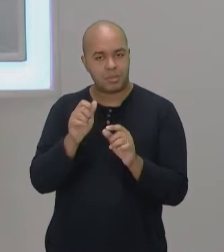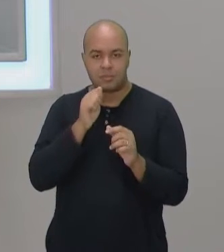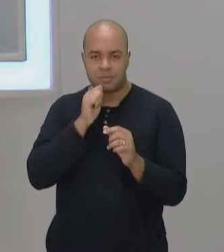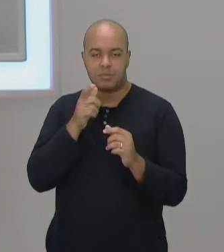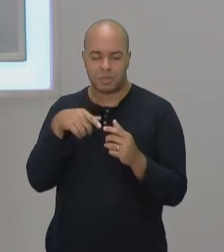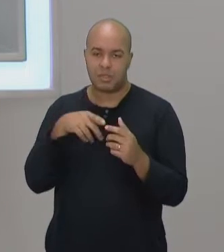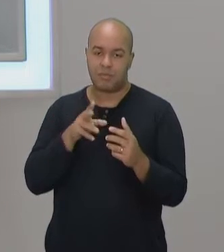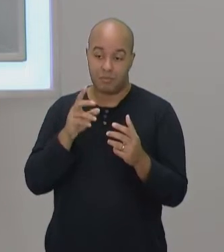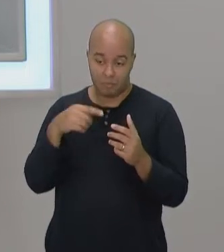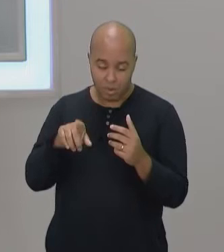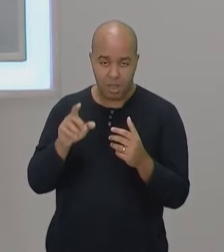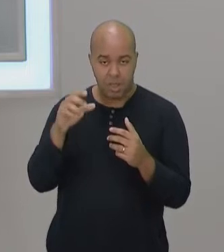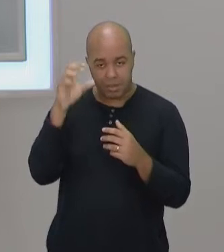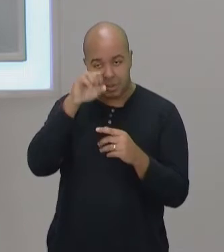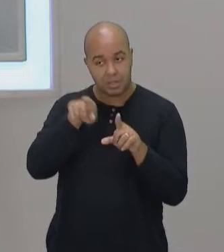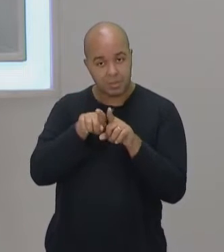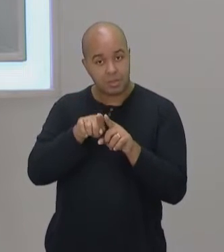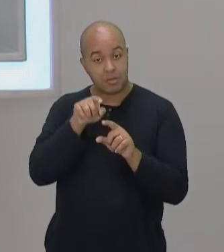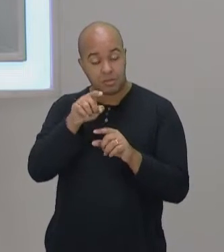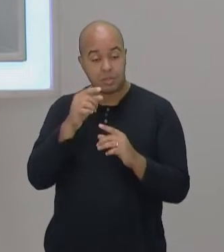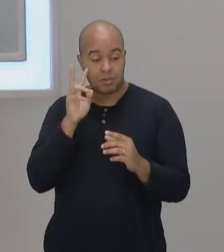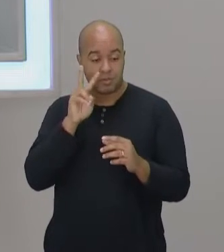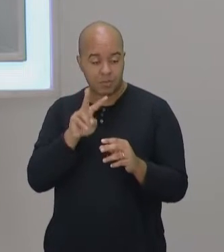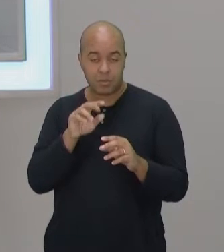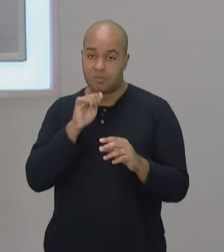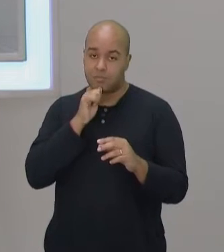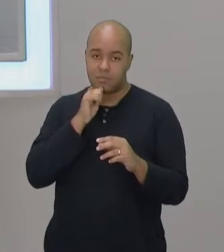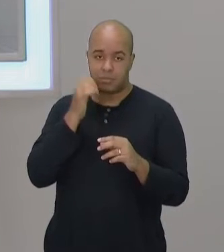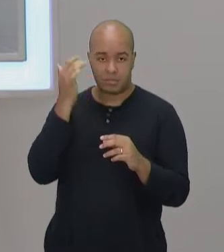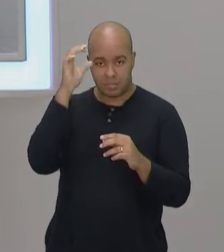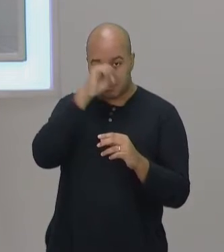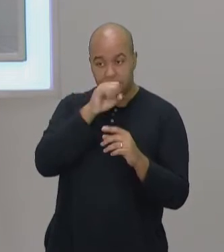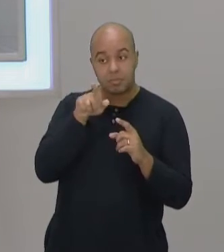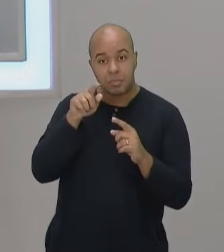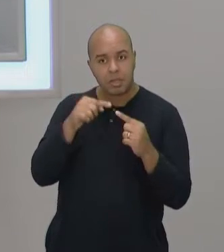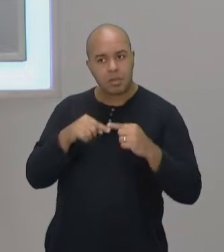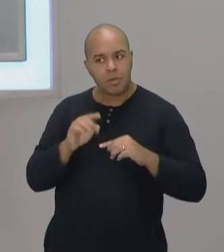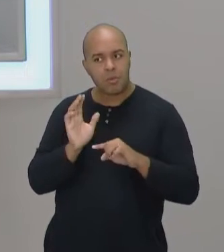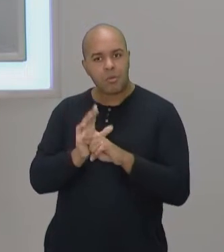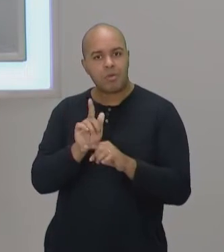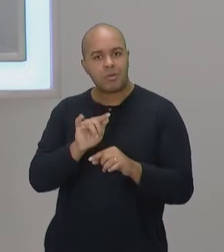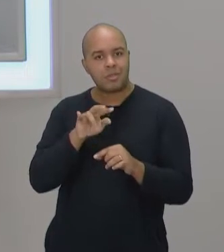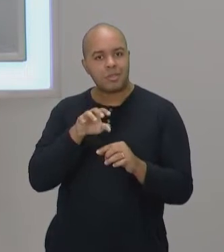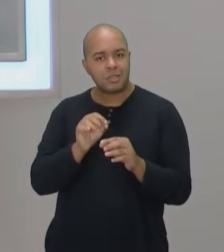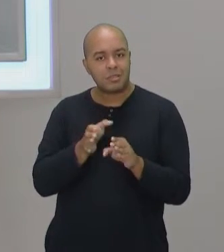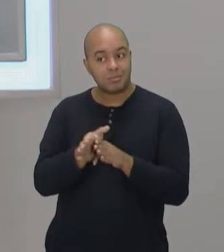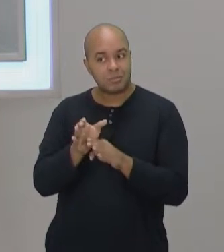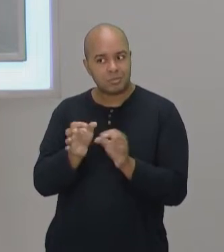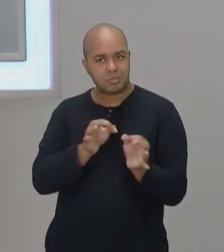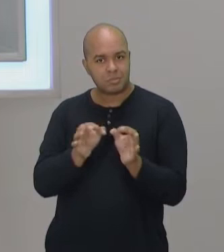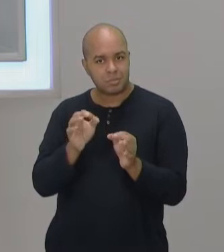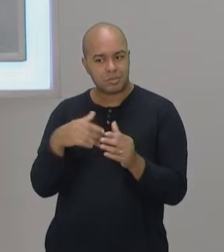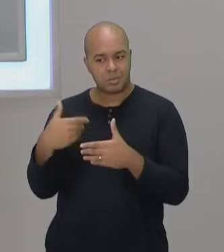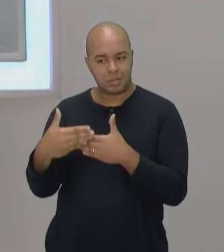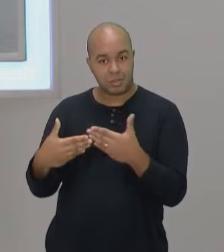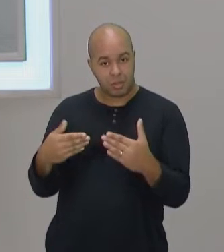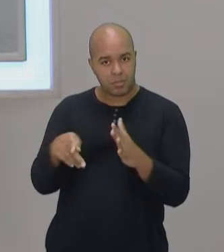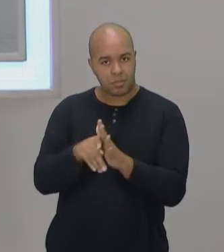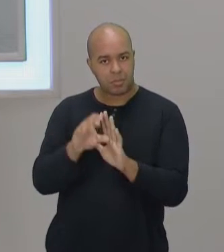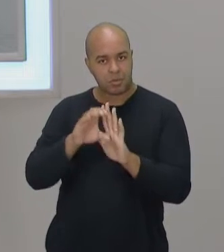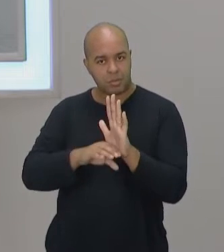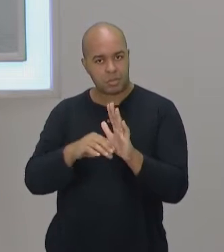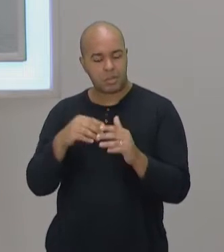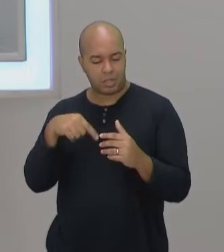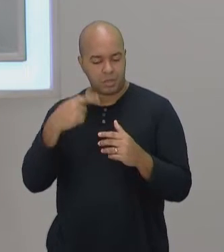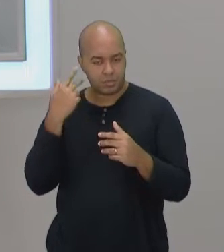vou aprender e para aquilo que eu assisti, mas não aprendi. Então ele funciona como um guia orientador da nossa trajetória curricular, da